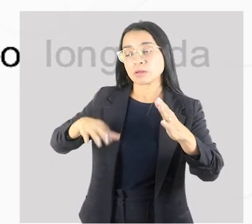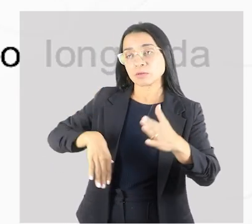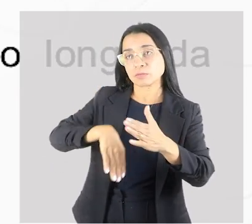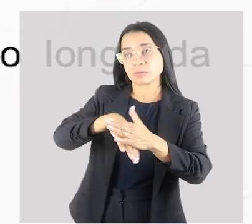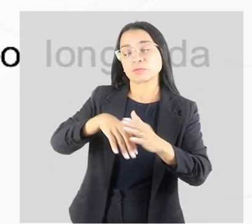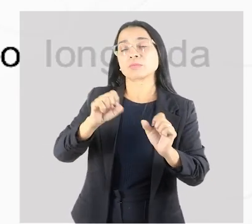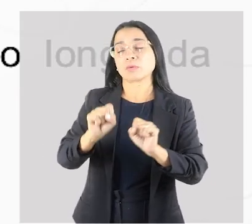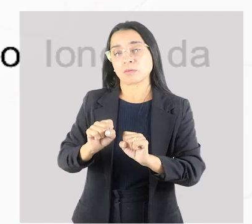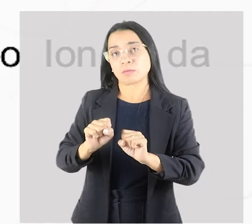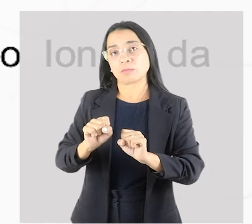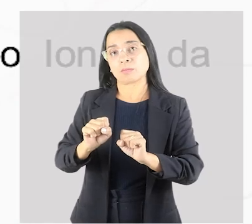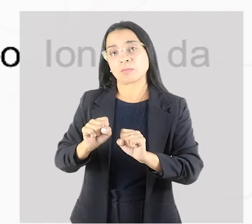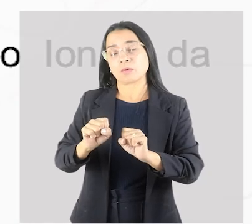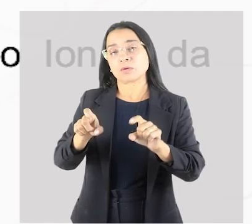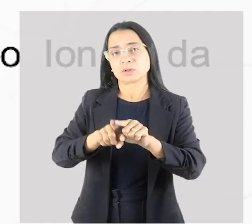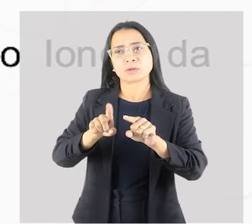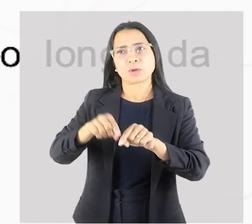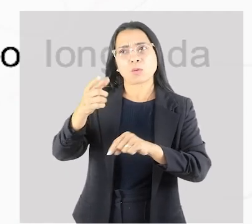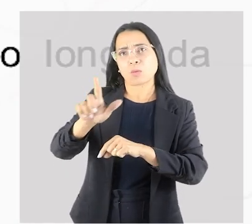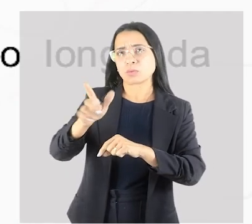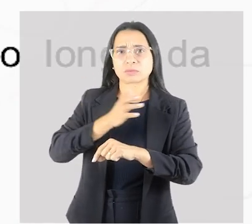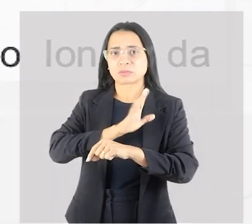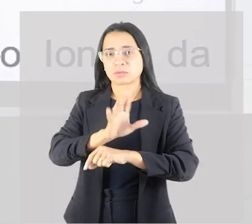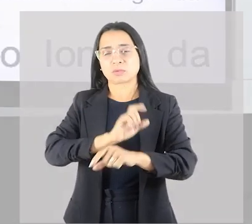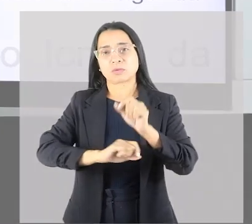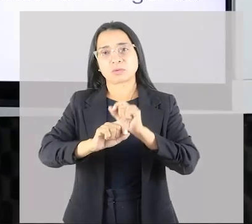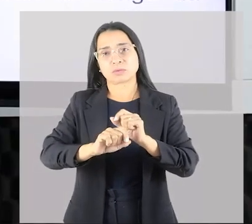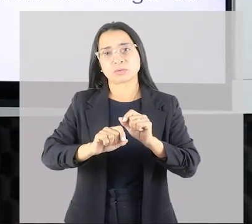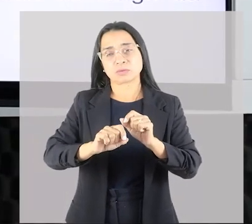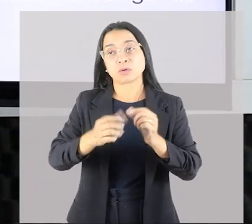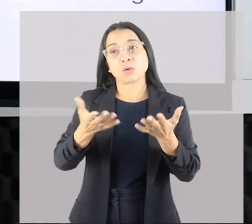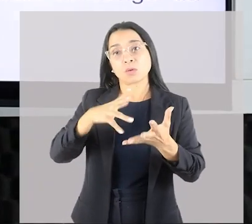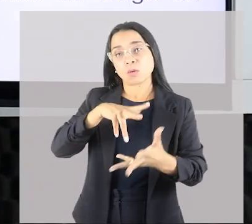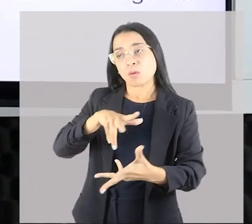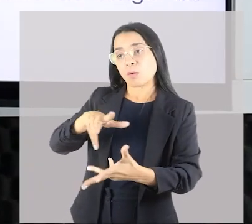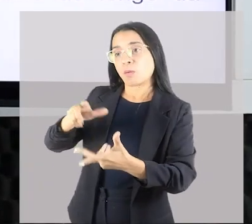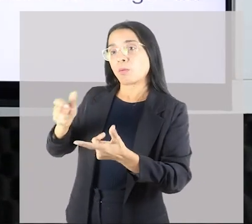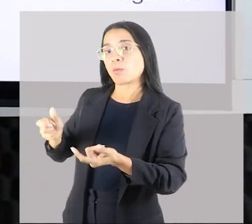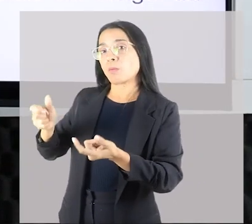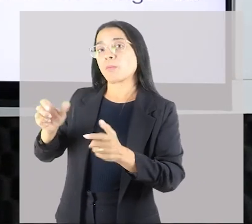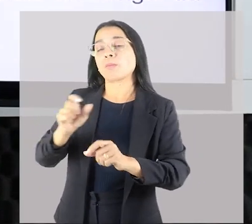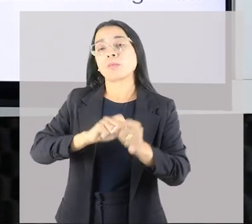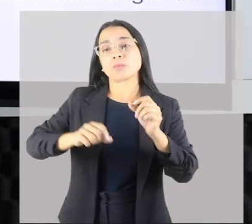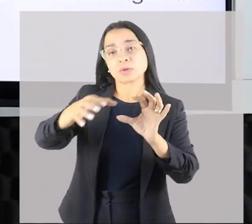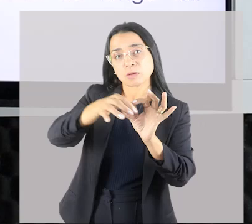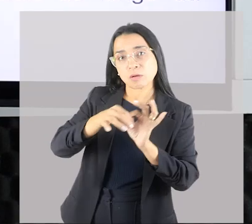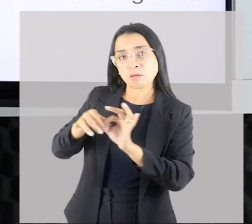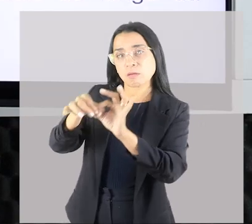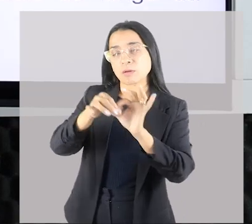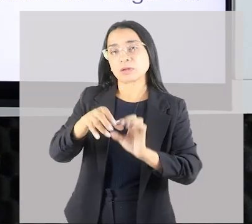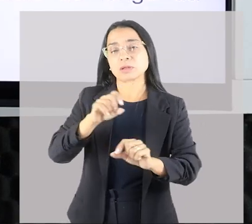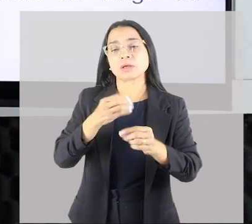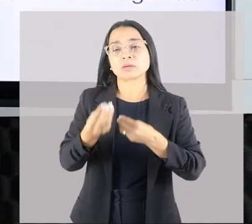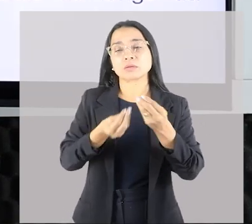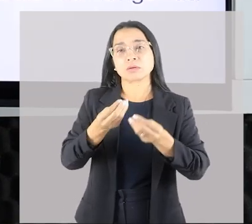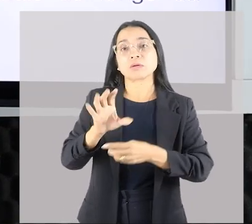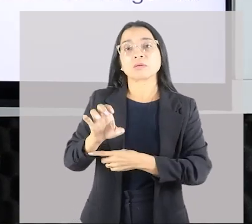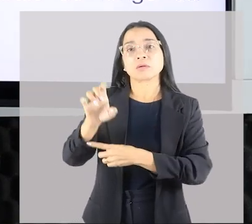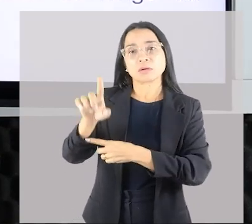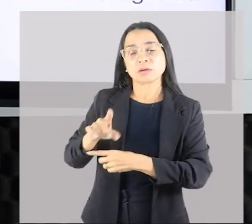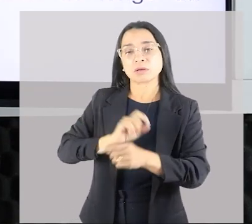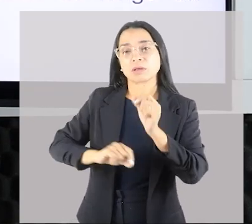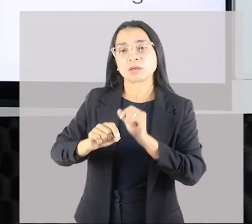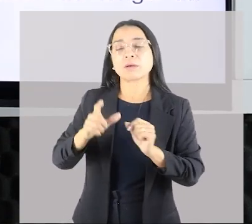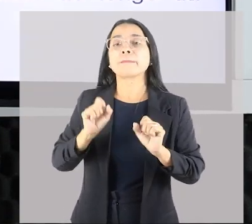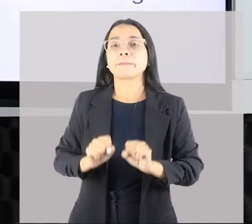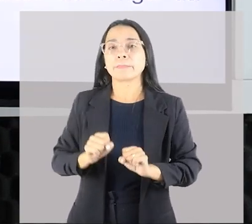mas pode assiste, não tem como ver, hoje o mundo globalizado do jeito que é, você pode perceber, por exemplo, que Real Madrid, Barcelona,